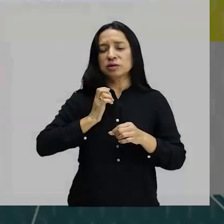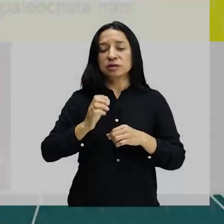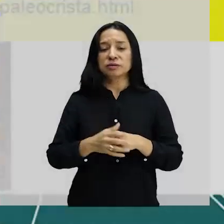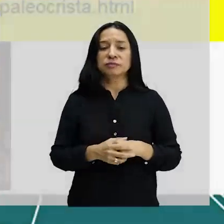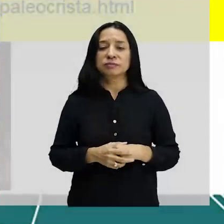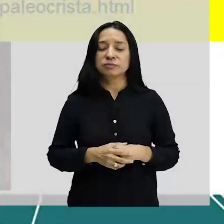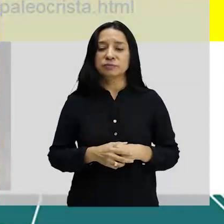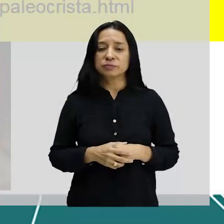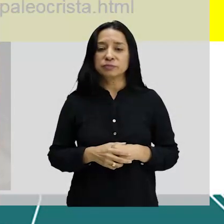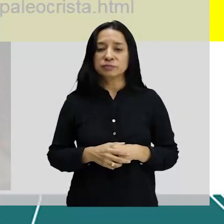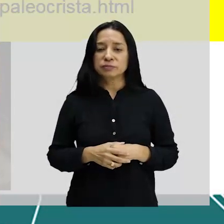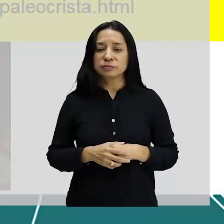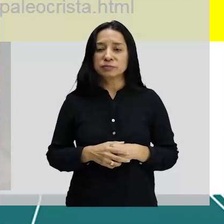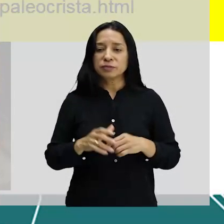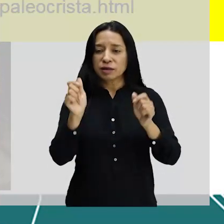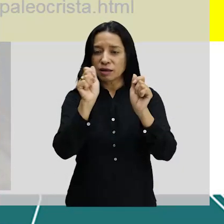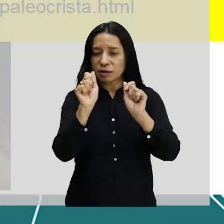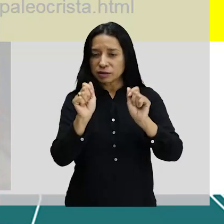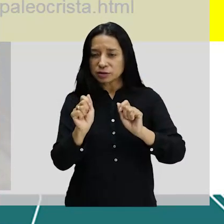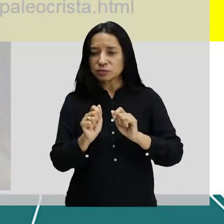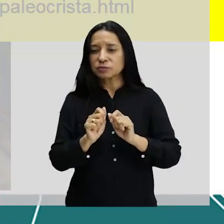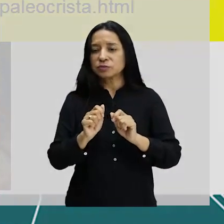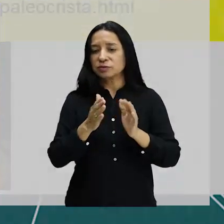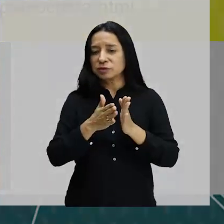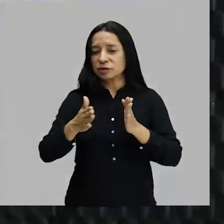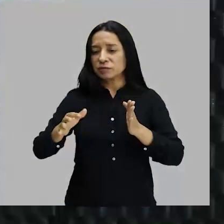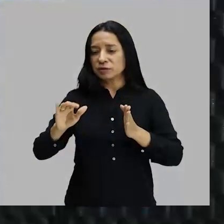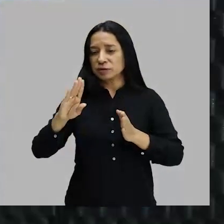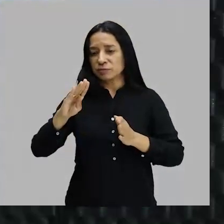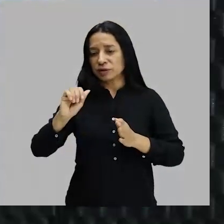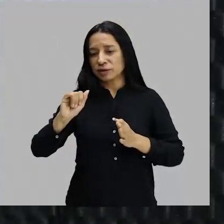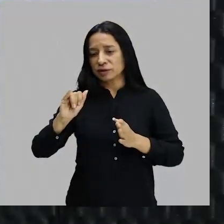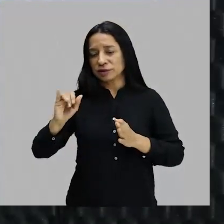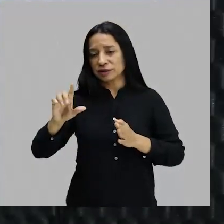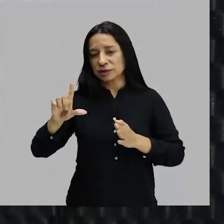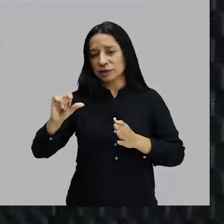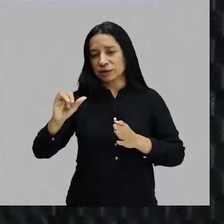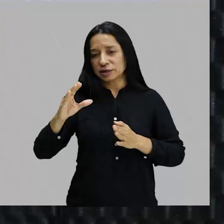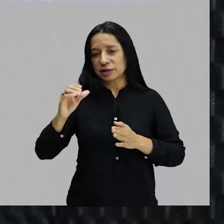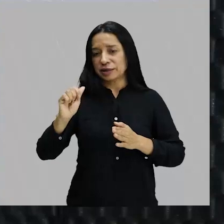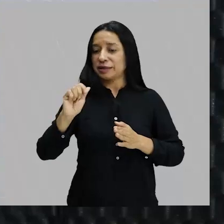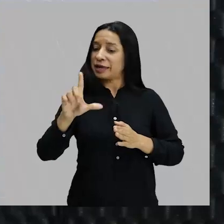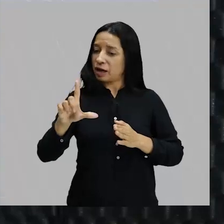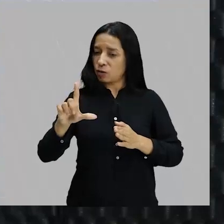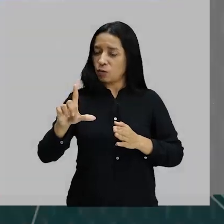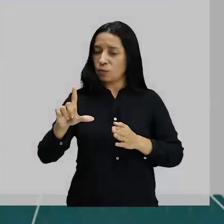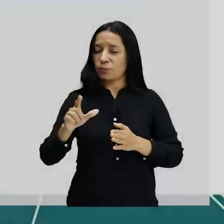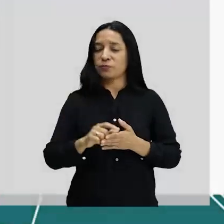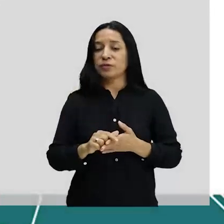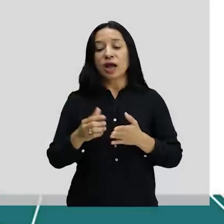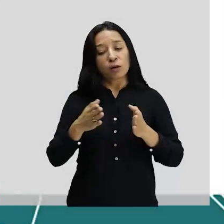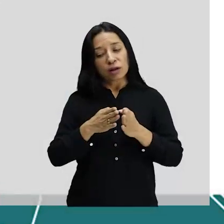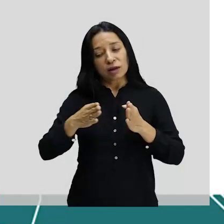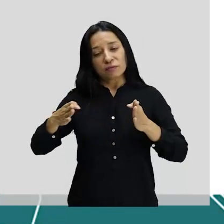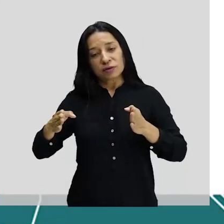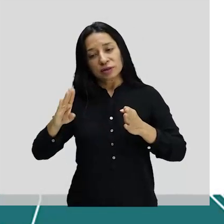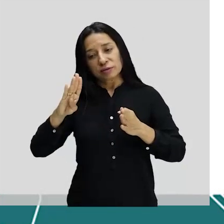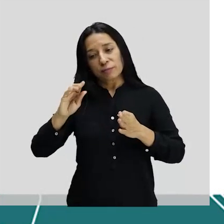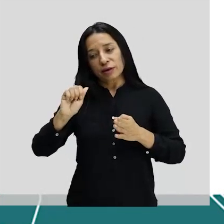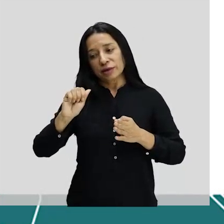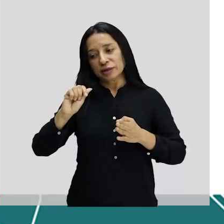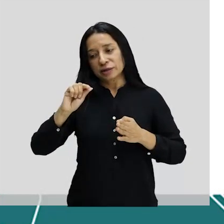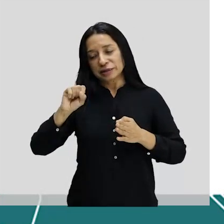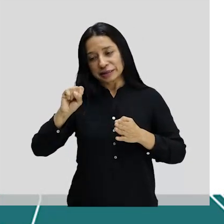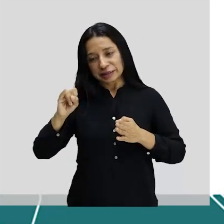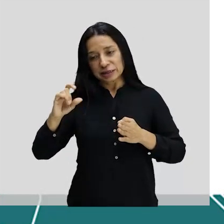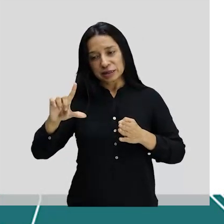lucro. As esculturas da fase basilical e a fase basilical em si. Basílica, eu já